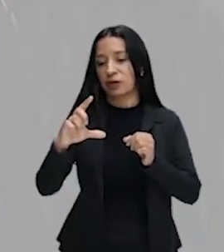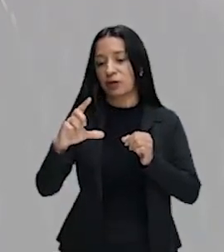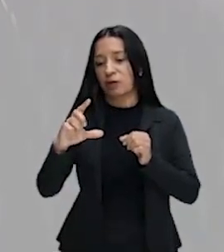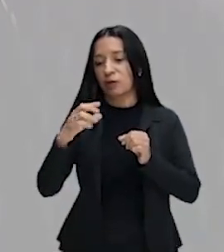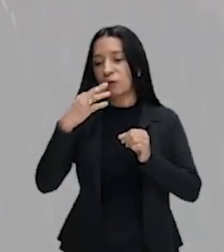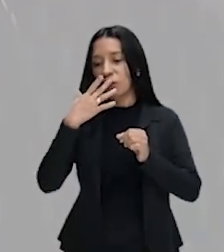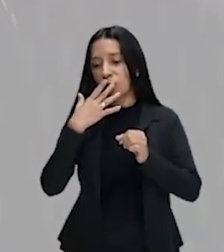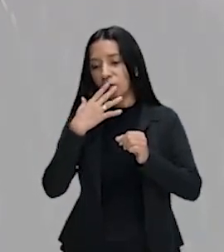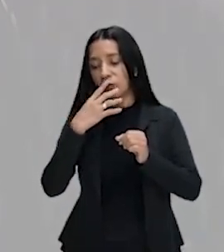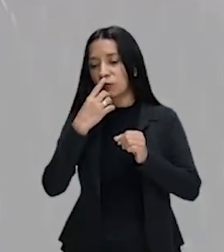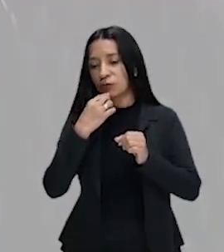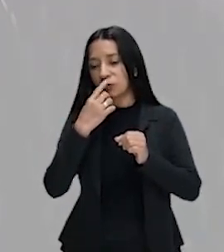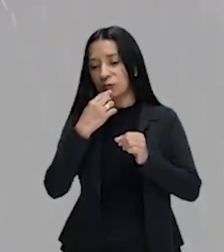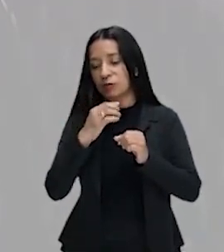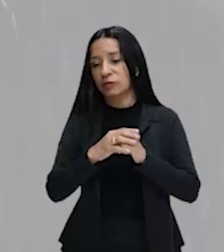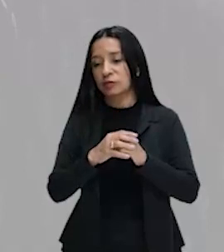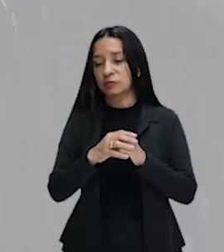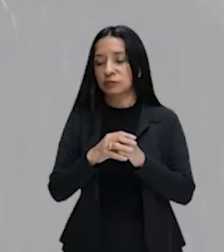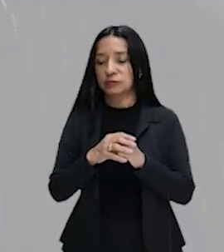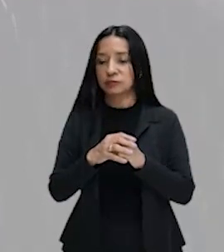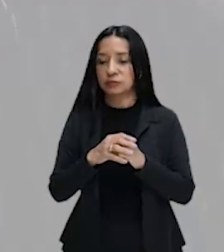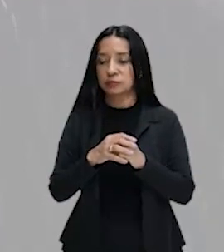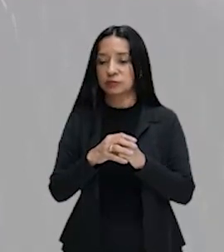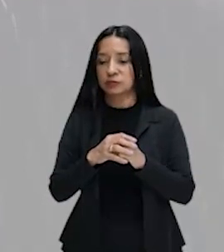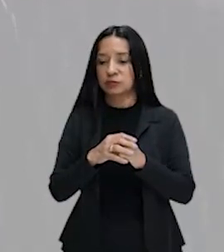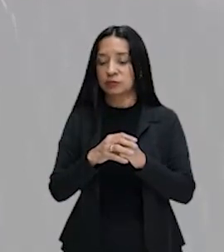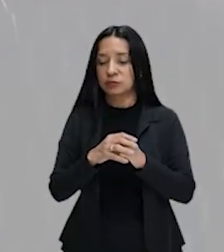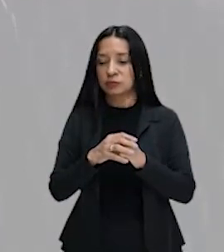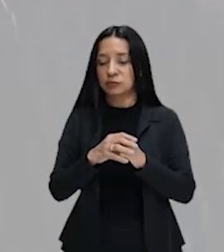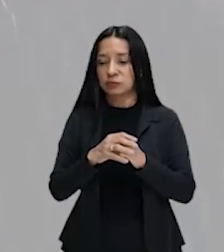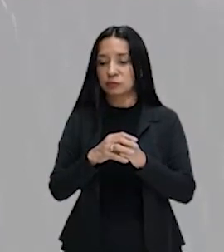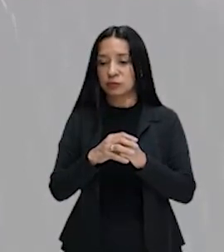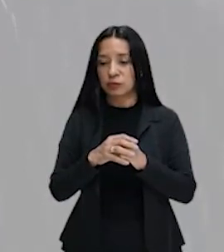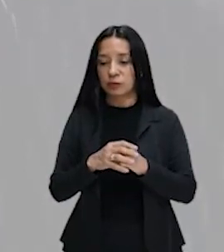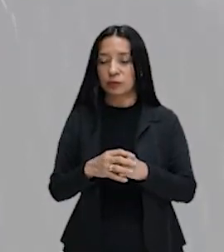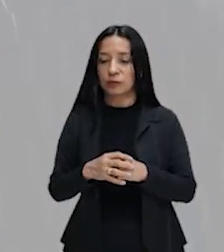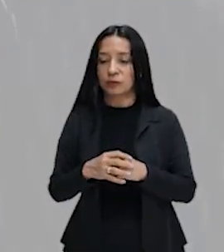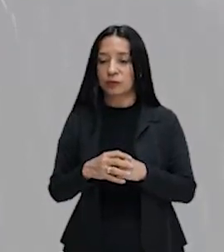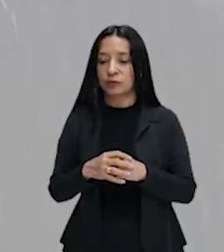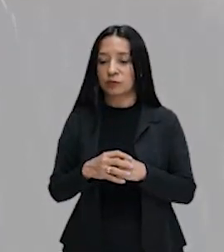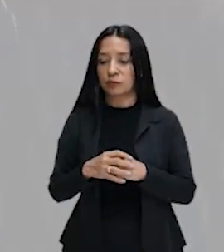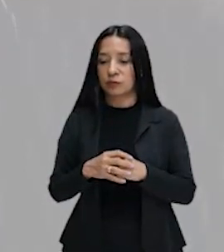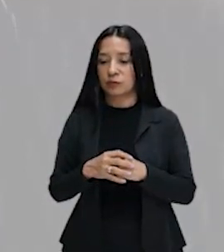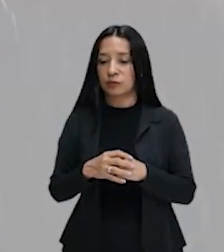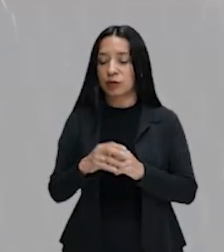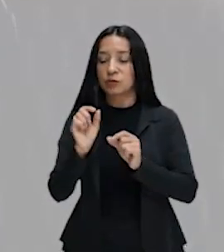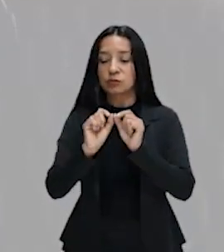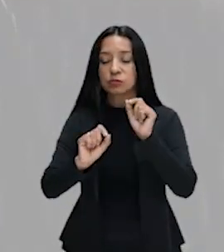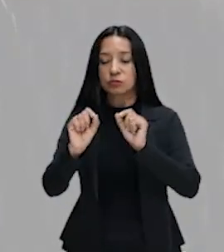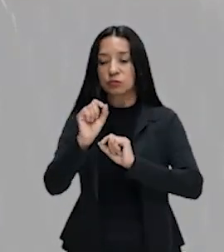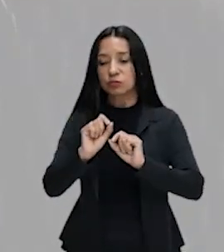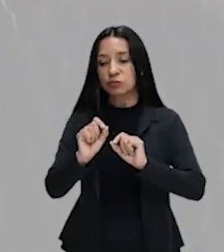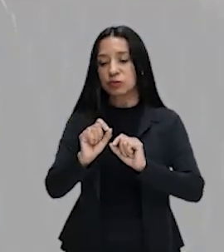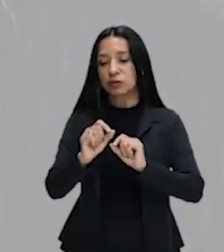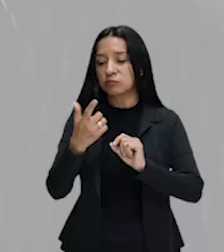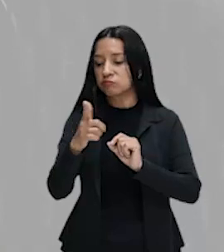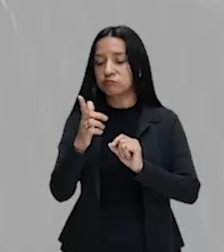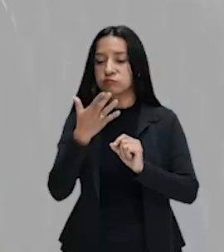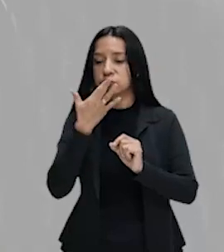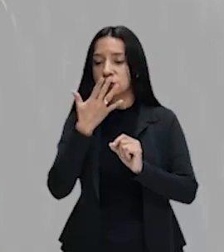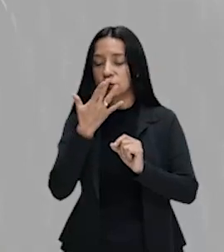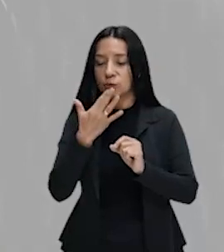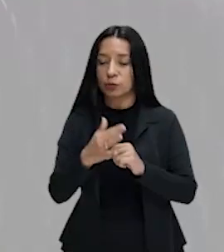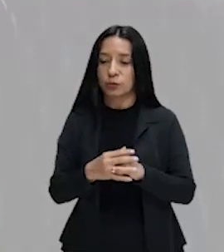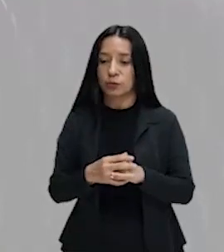o cesão desliga a ação do gene A. Então, ele vai ser o quê? Ele vai ficar sem cor,